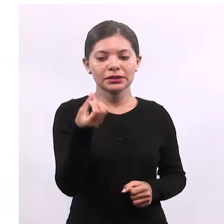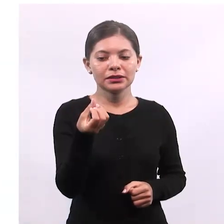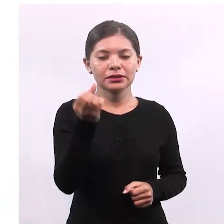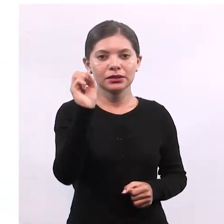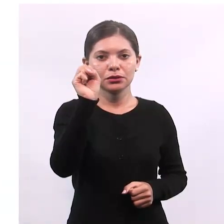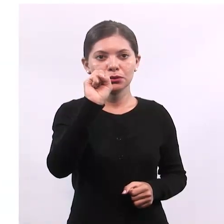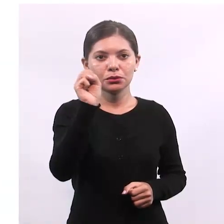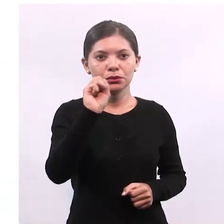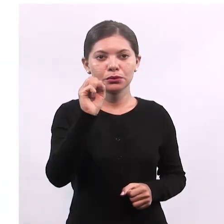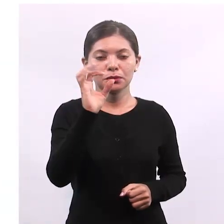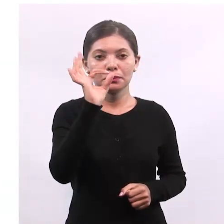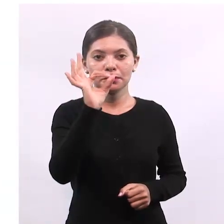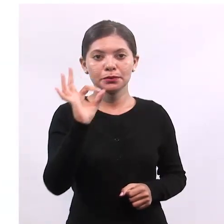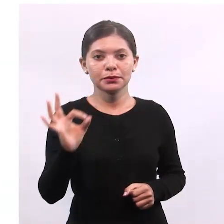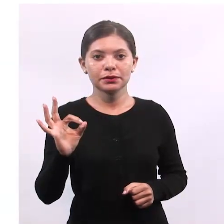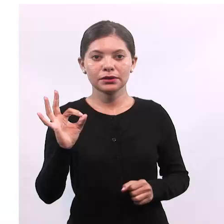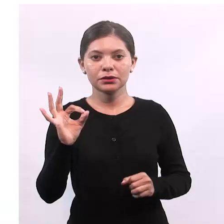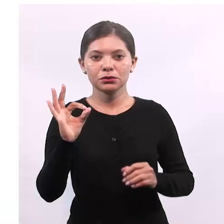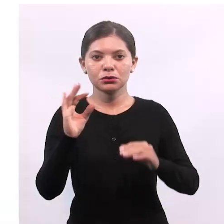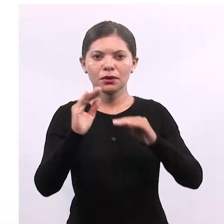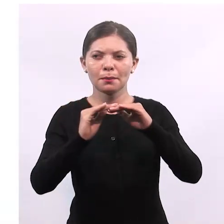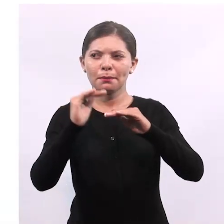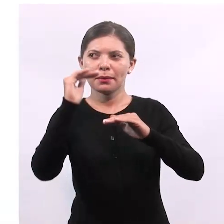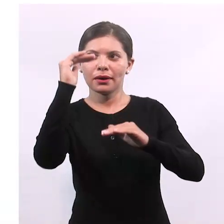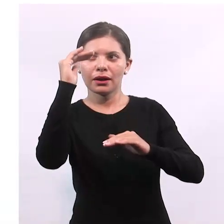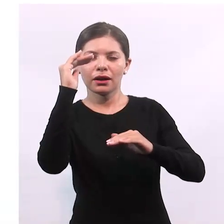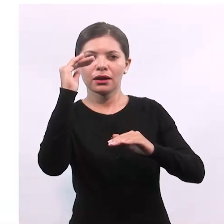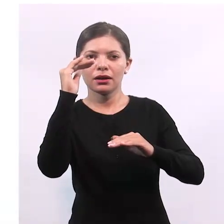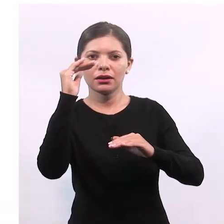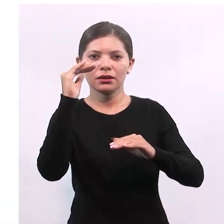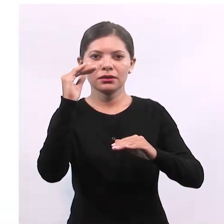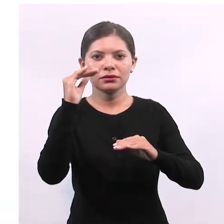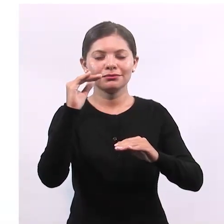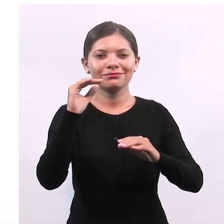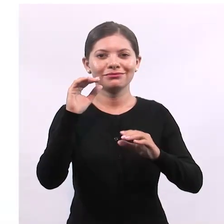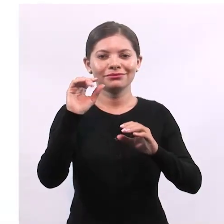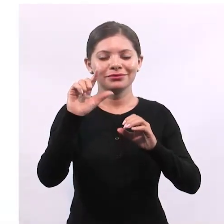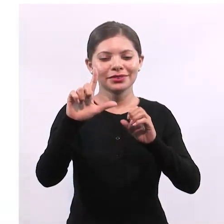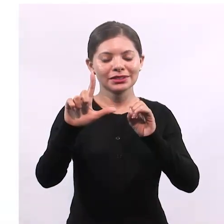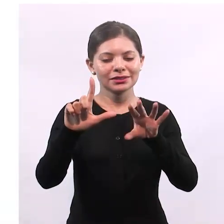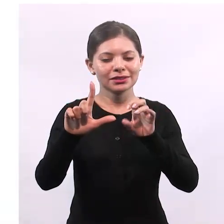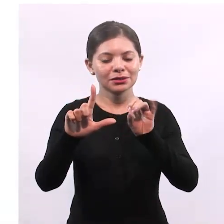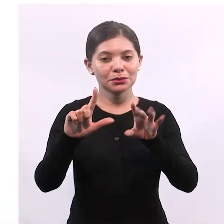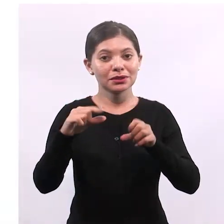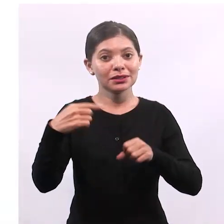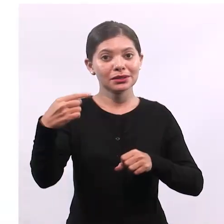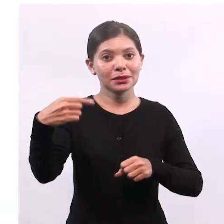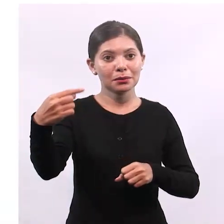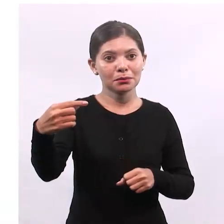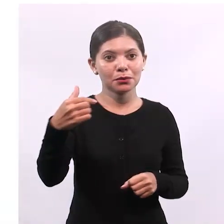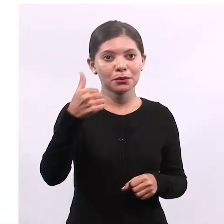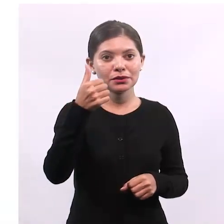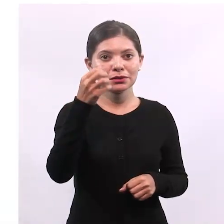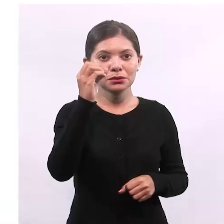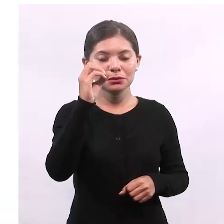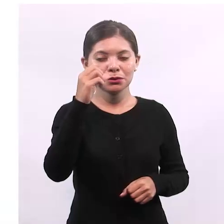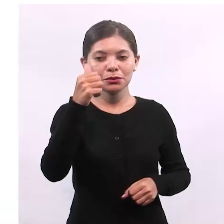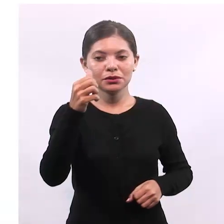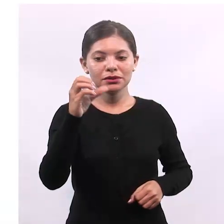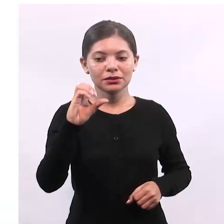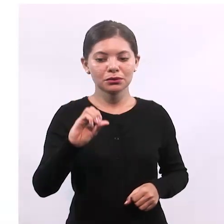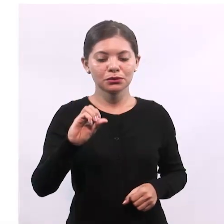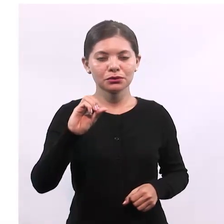por cento dos professores com superior completo em licenciatura depois em 2019